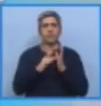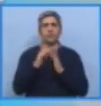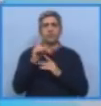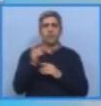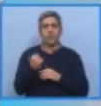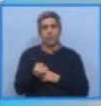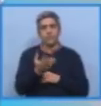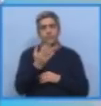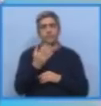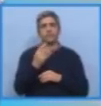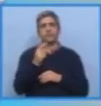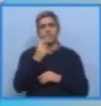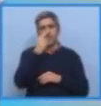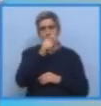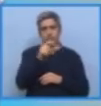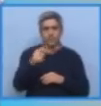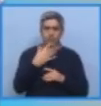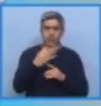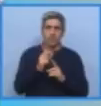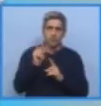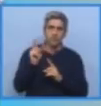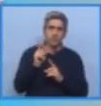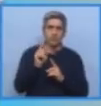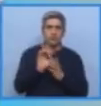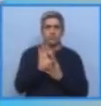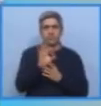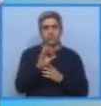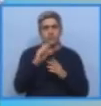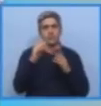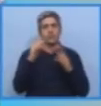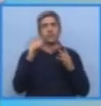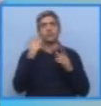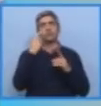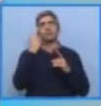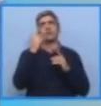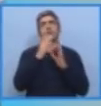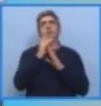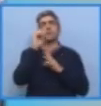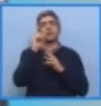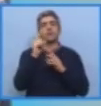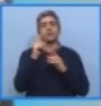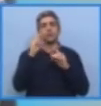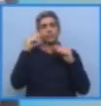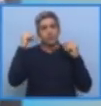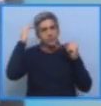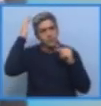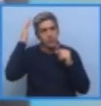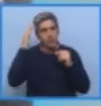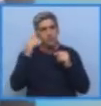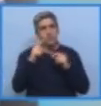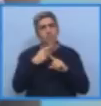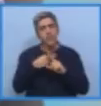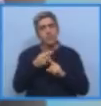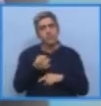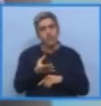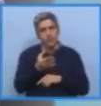concede aos seus discípulos este dom supremo, que é o Divino Espírito Santo, faz-lo acompanhar do perdão. E o Evangelho